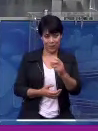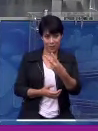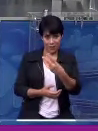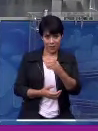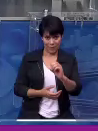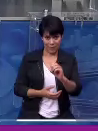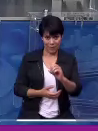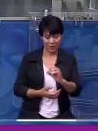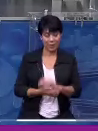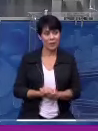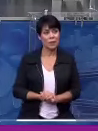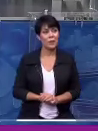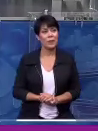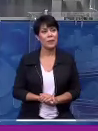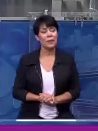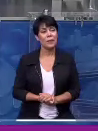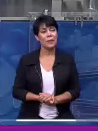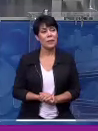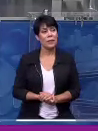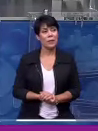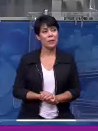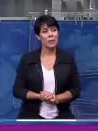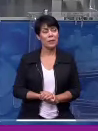Branca, 20.